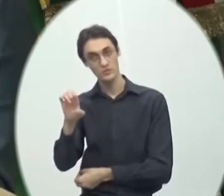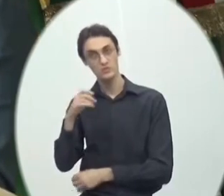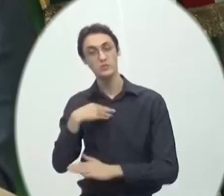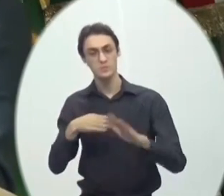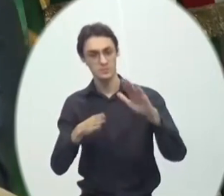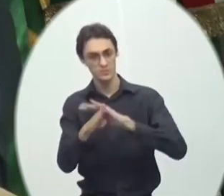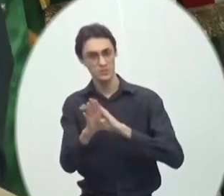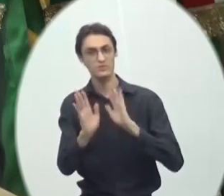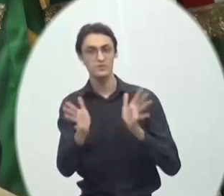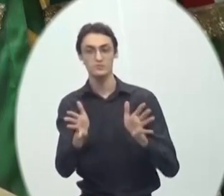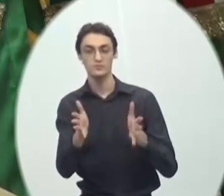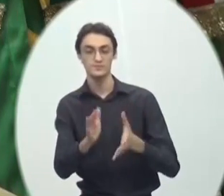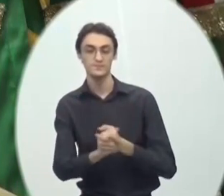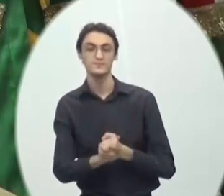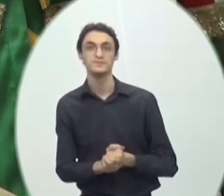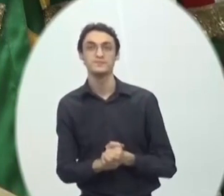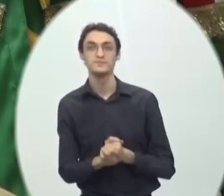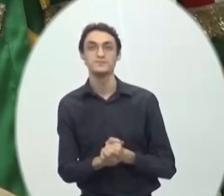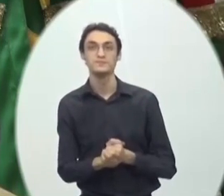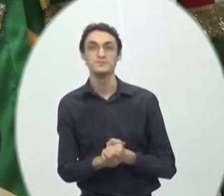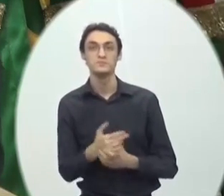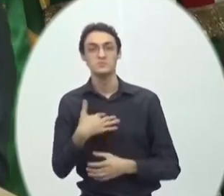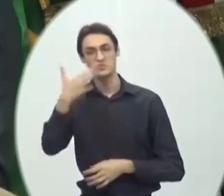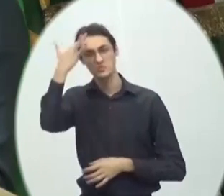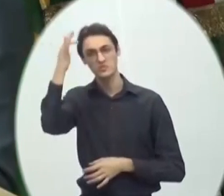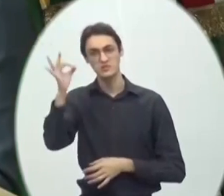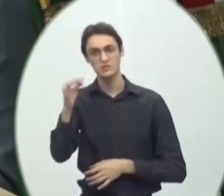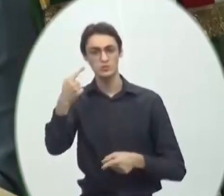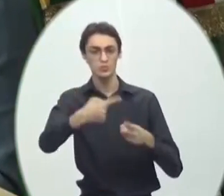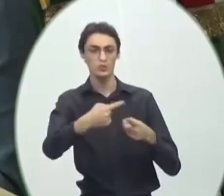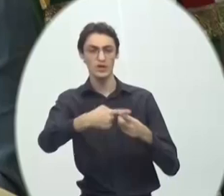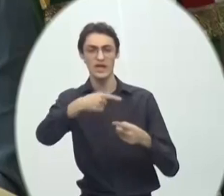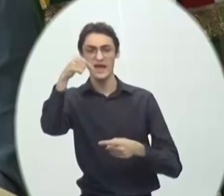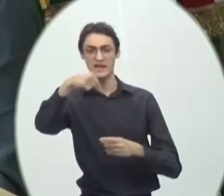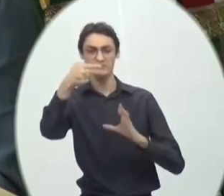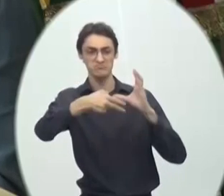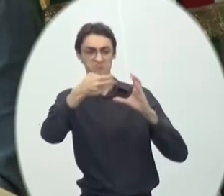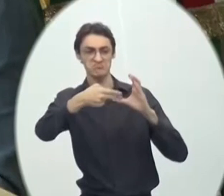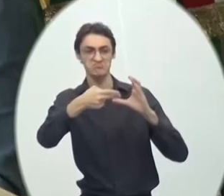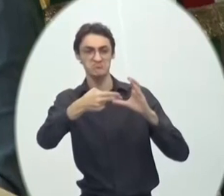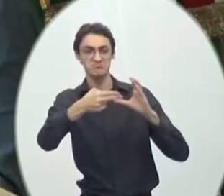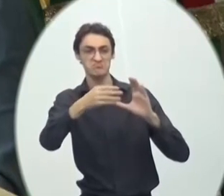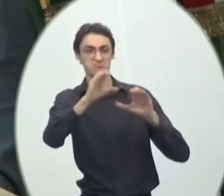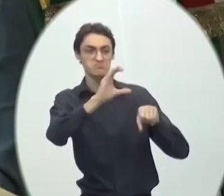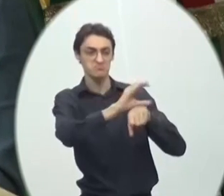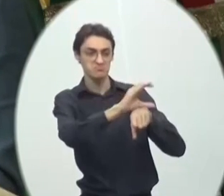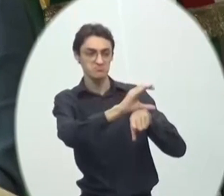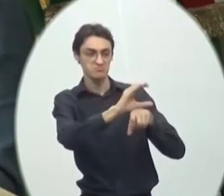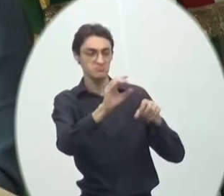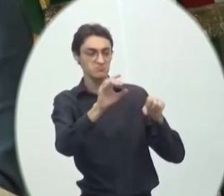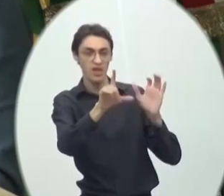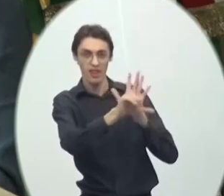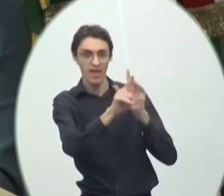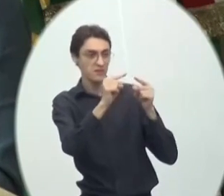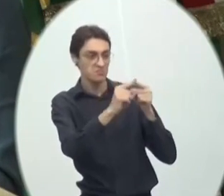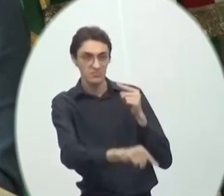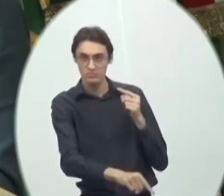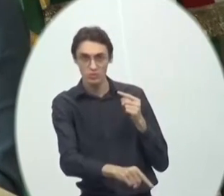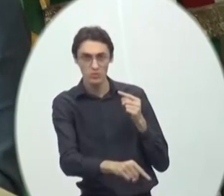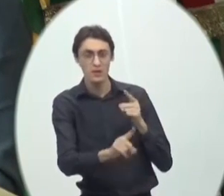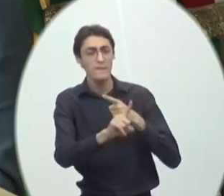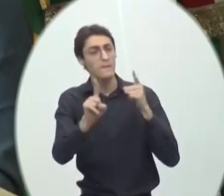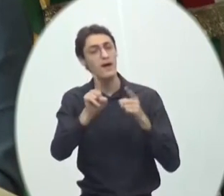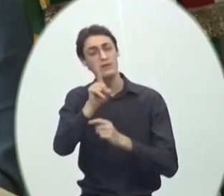aprovado. Tá? Eu não entendo por que essa casa, vários projetos deste